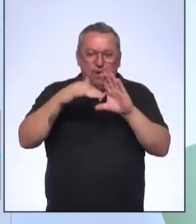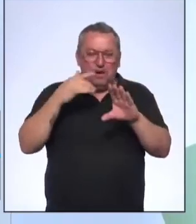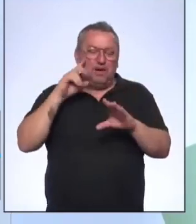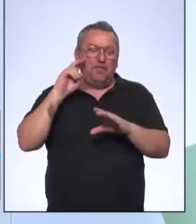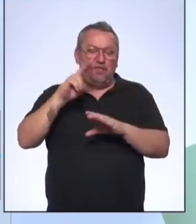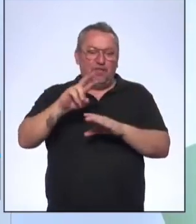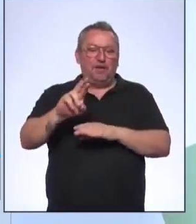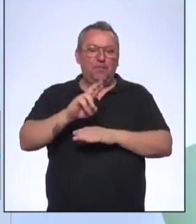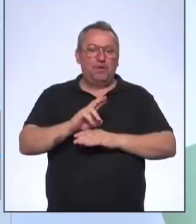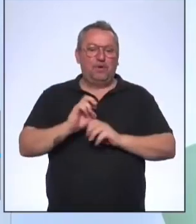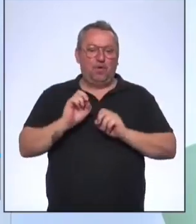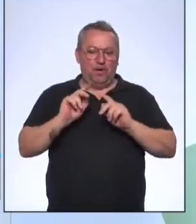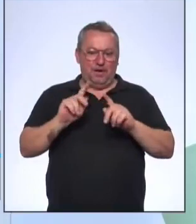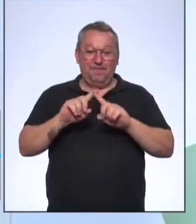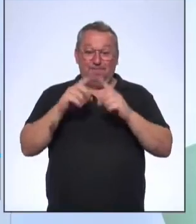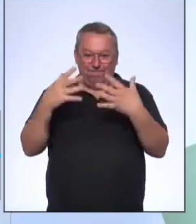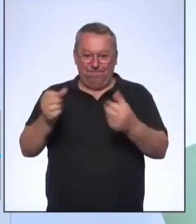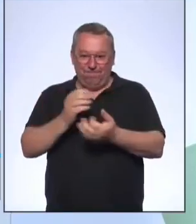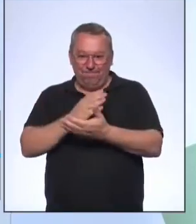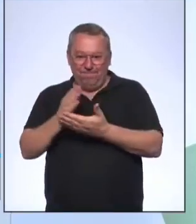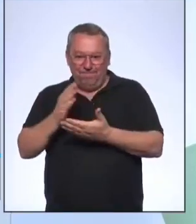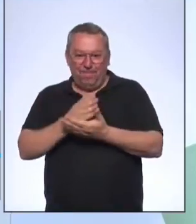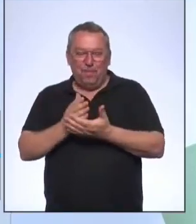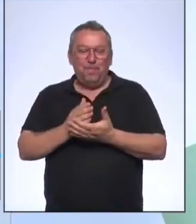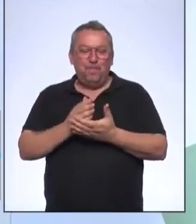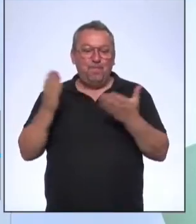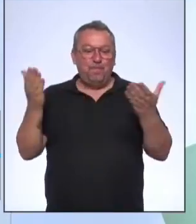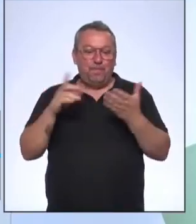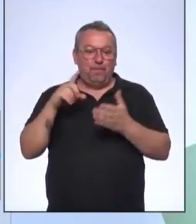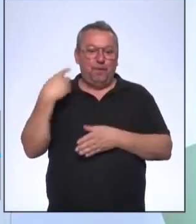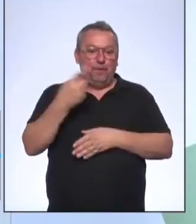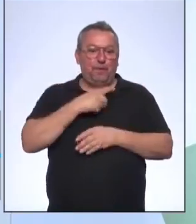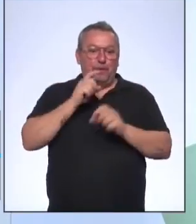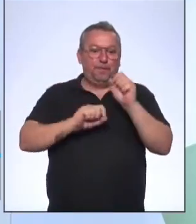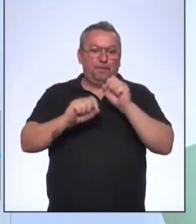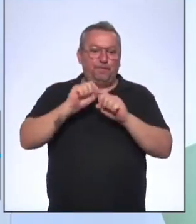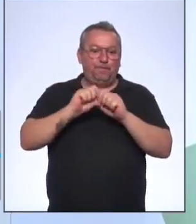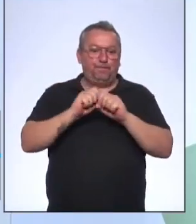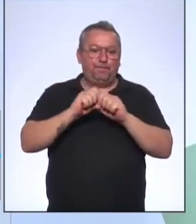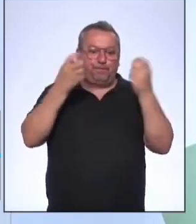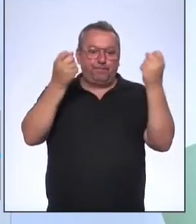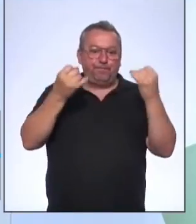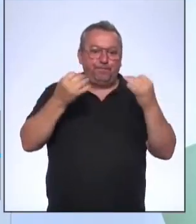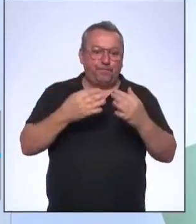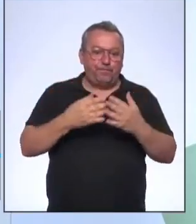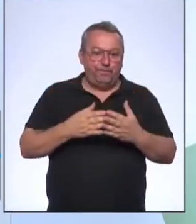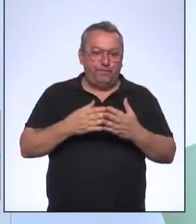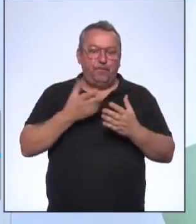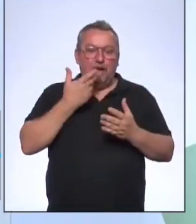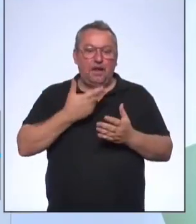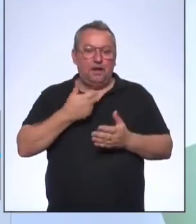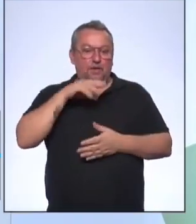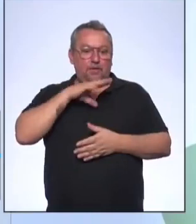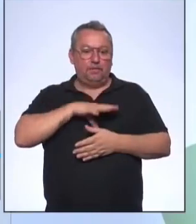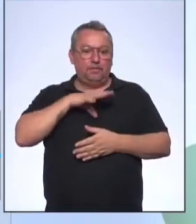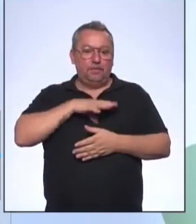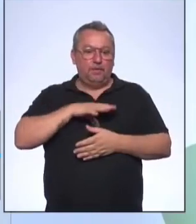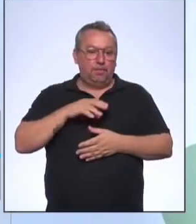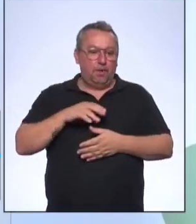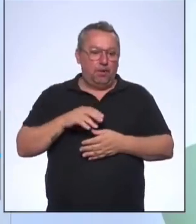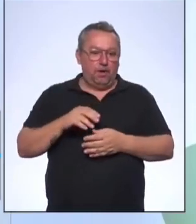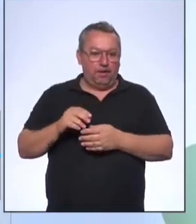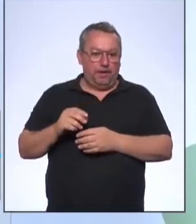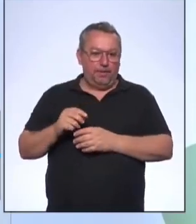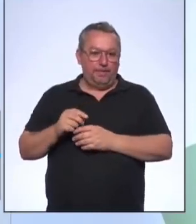dar uma retomada. Então, vamos começar? Então, hoje o nosso componente curricular, como a Mônica bem citou, é língua portuguesa,